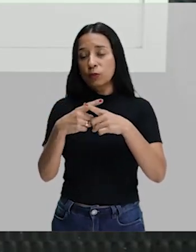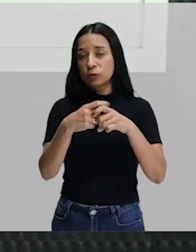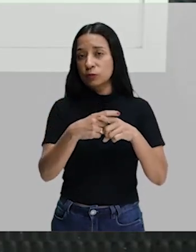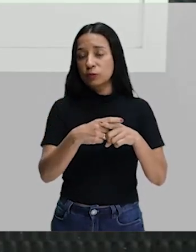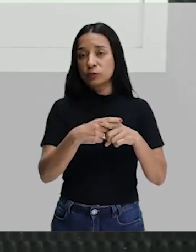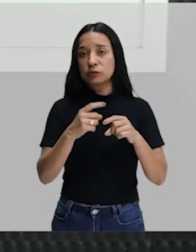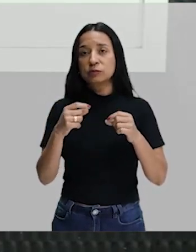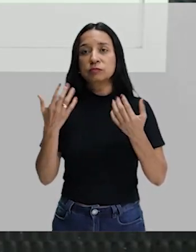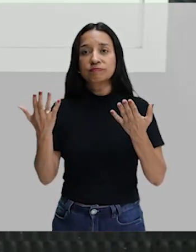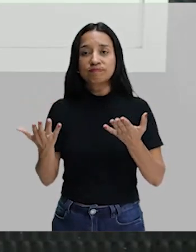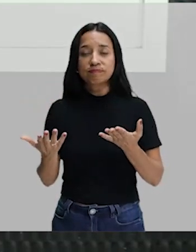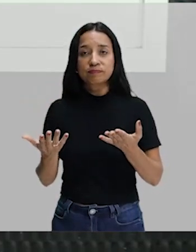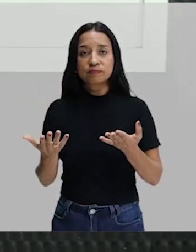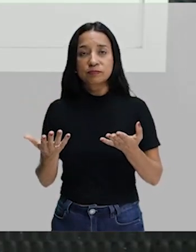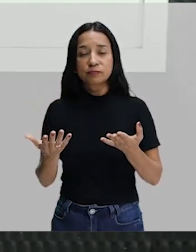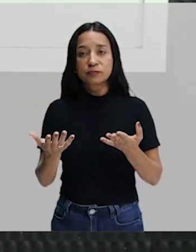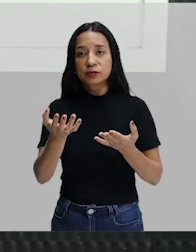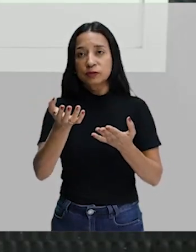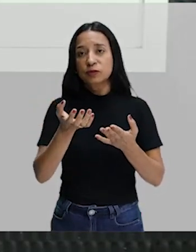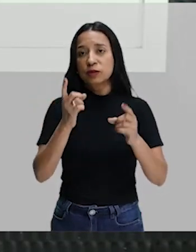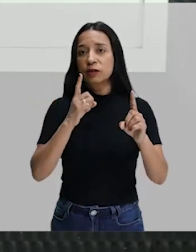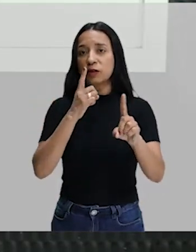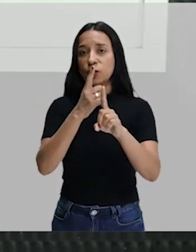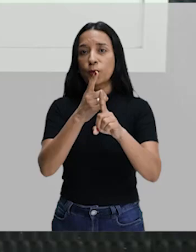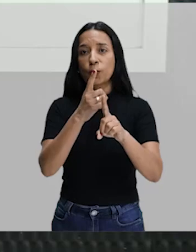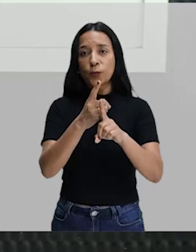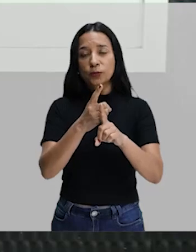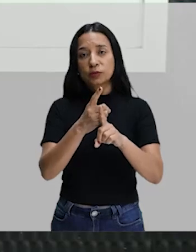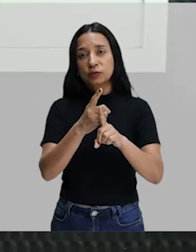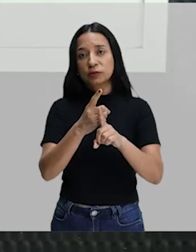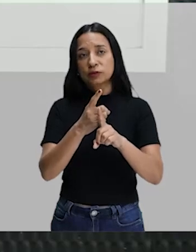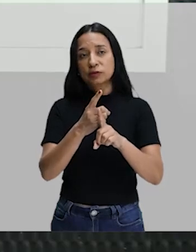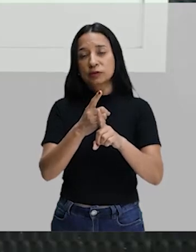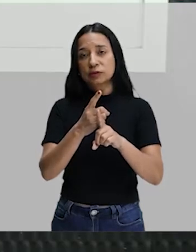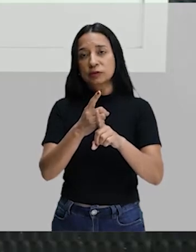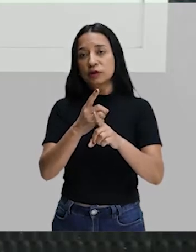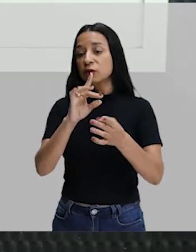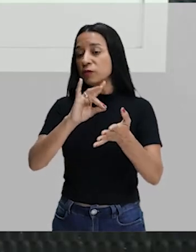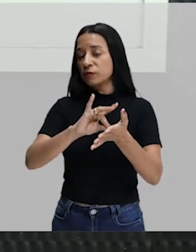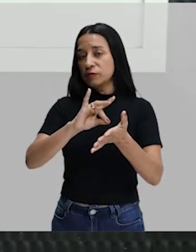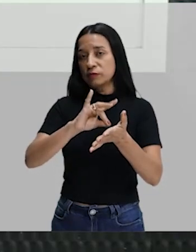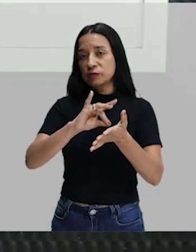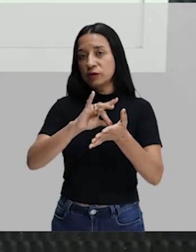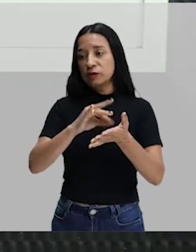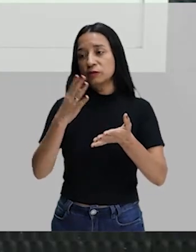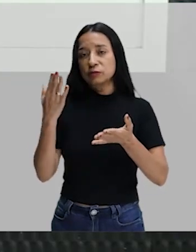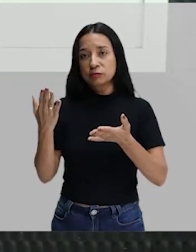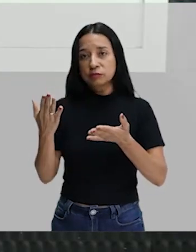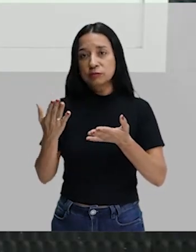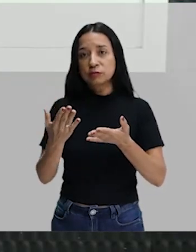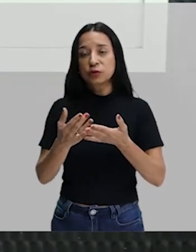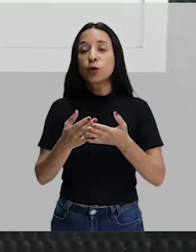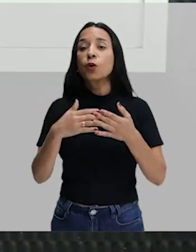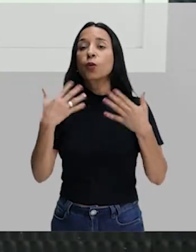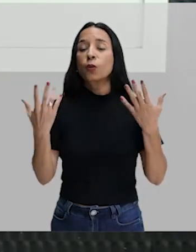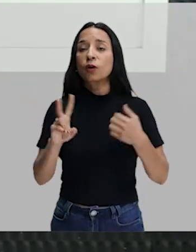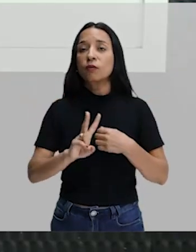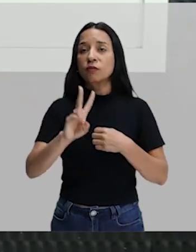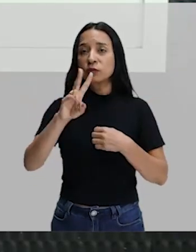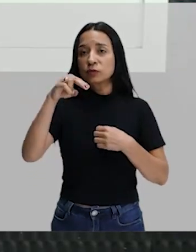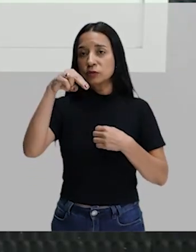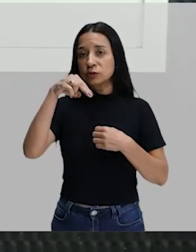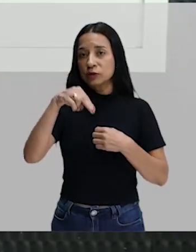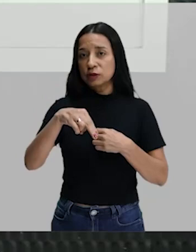Tá? Então, ele quer que a gente encontre, né, para que isso aqui seja verdade, qual é o valor de m, qual é o valor de